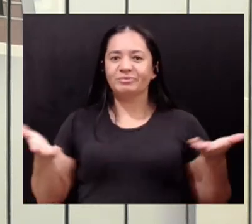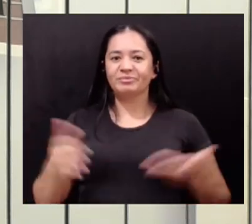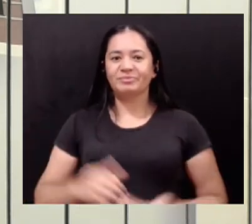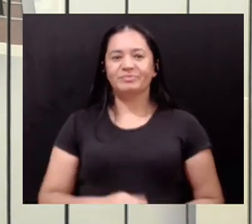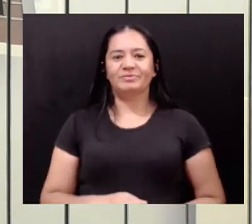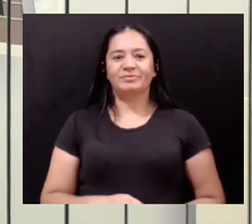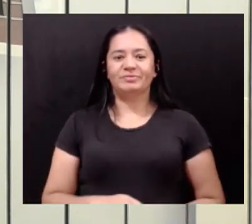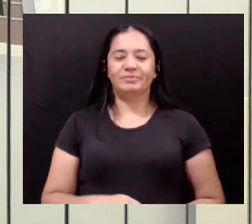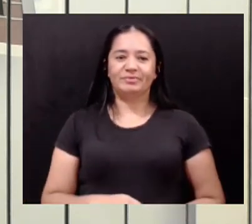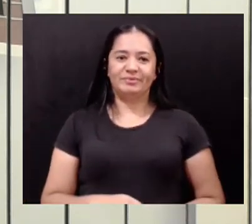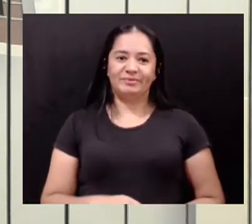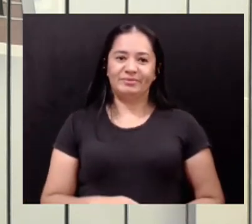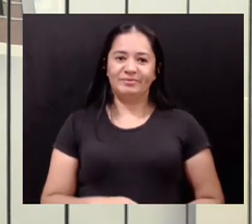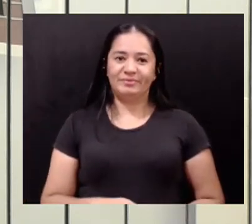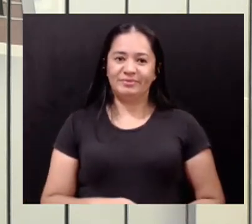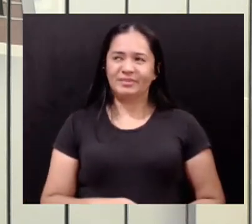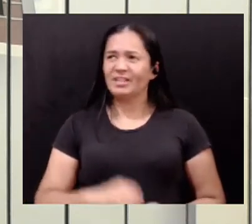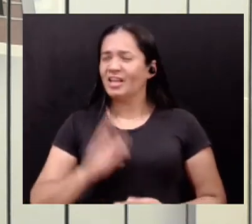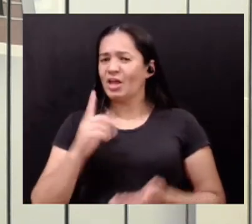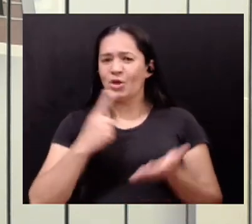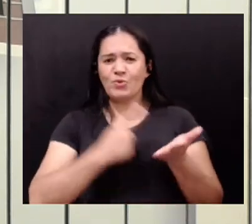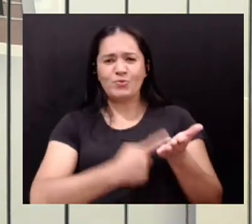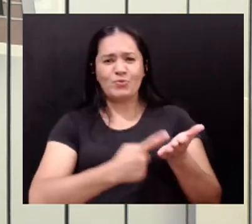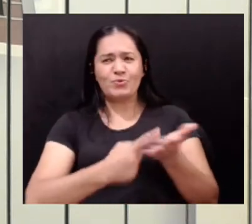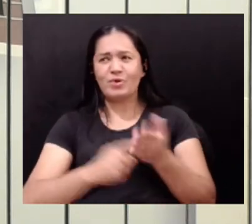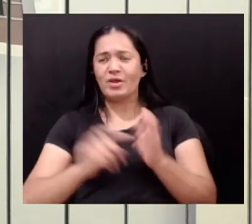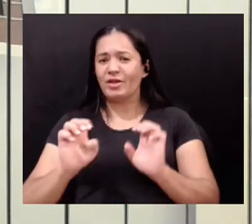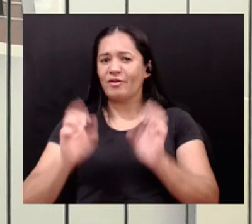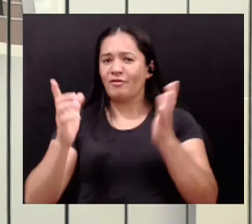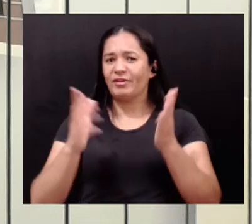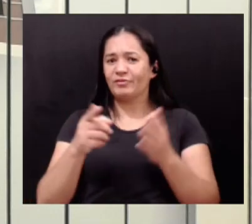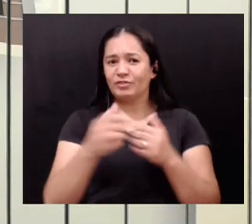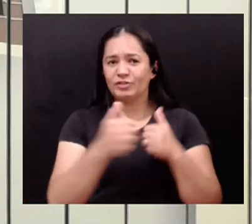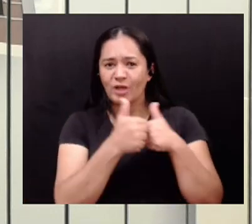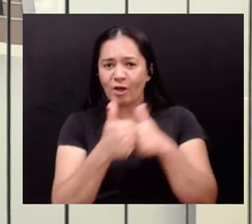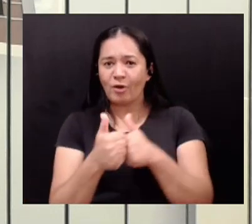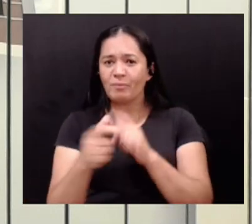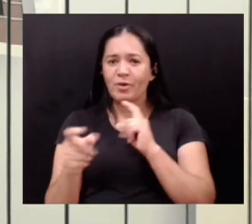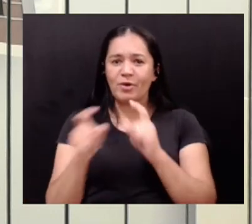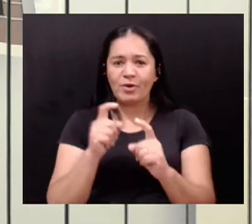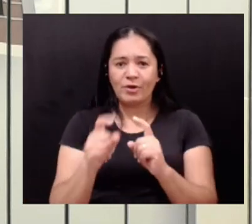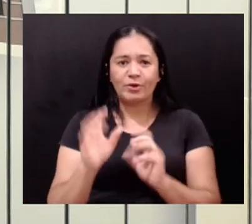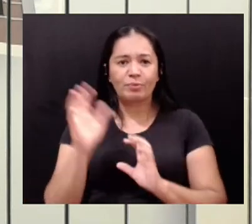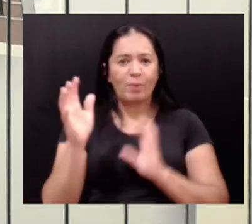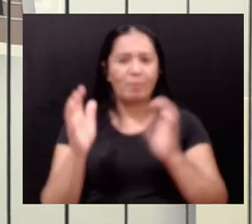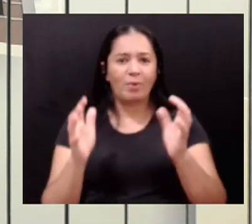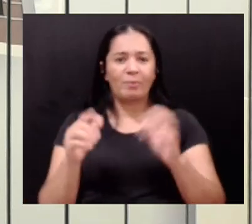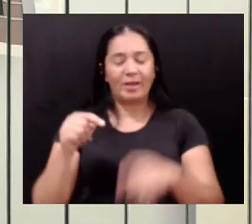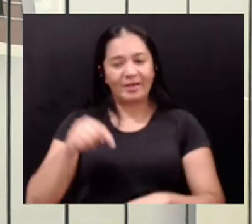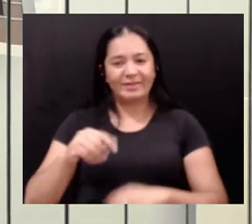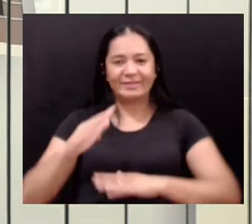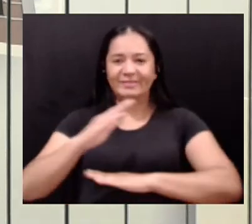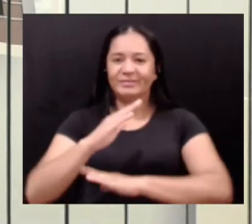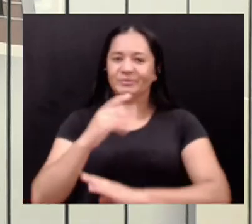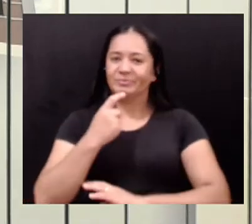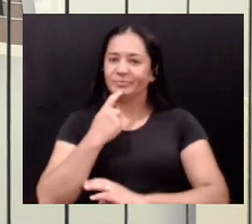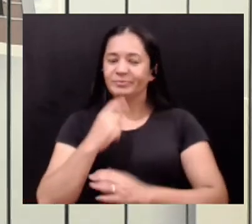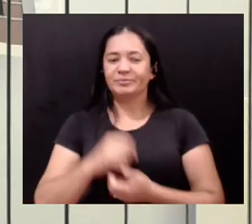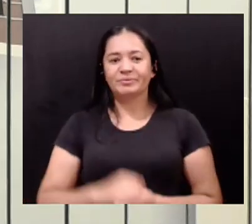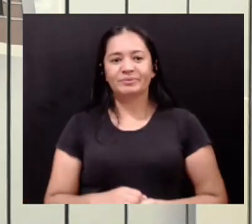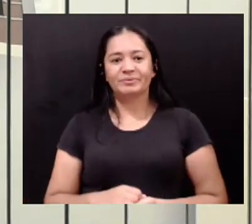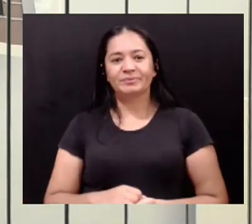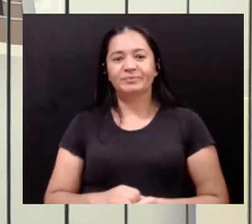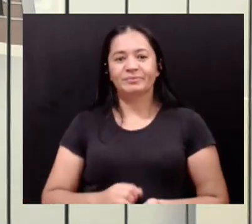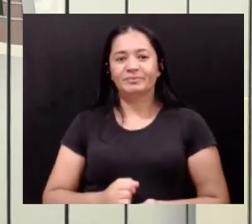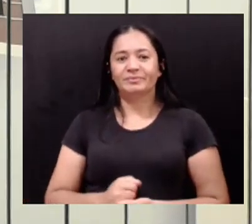campinas.sp.leg.br. Tem a agenda de eventos que você acompanha também, as reuniões que acontecem aqui na Câmara Municipal de Campinas. Bom,